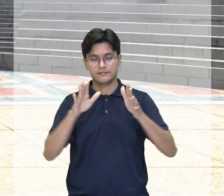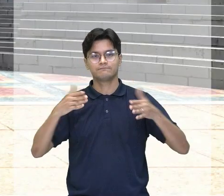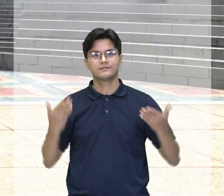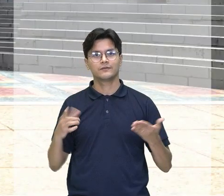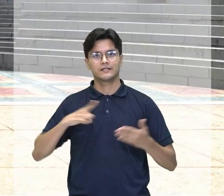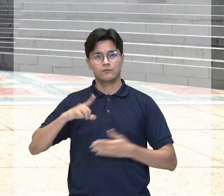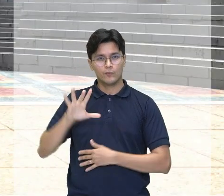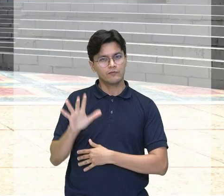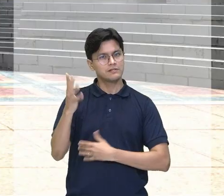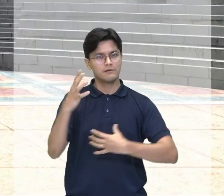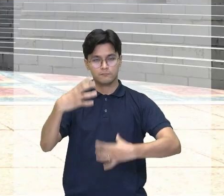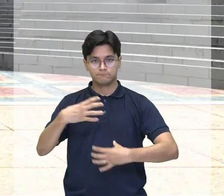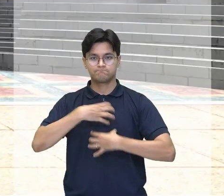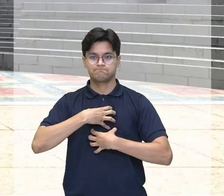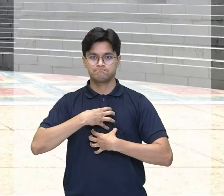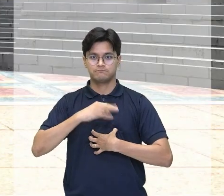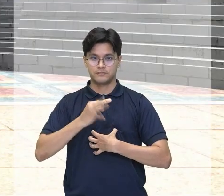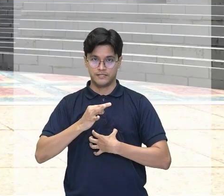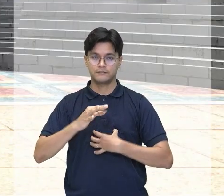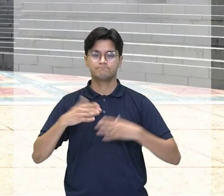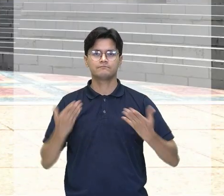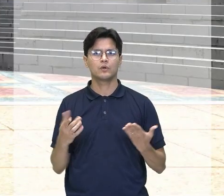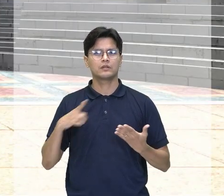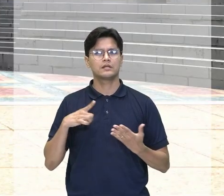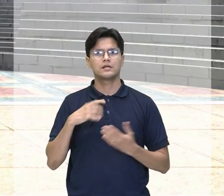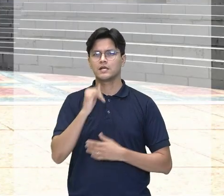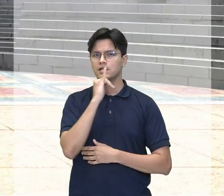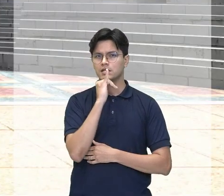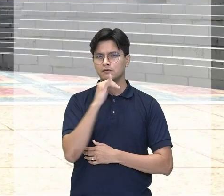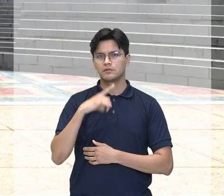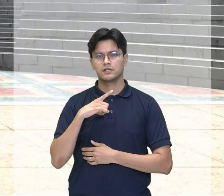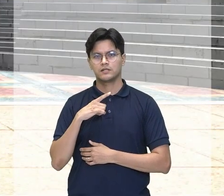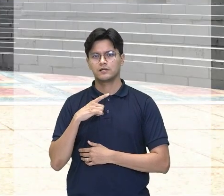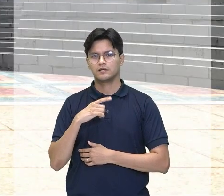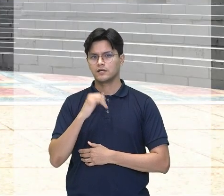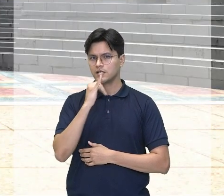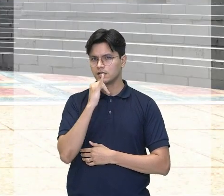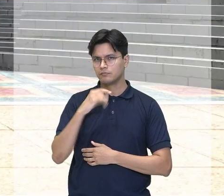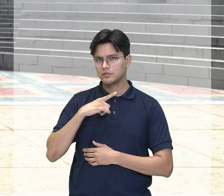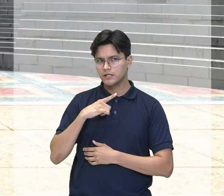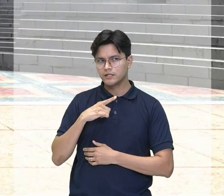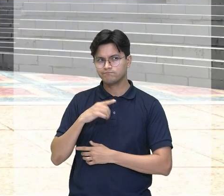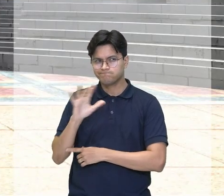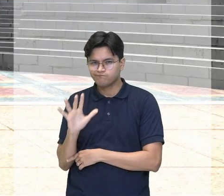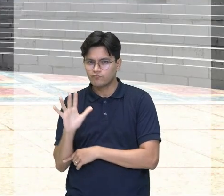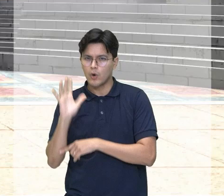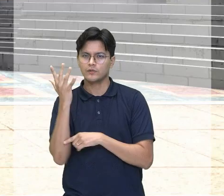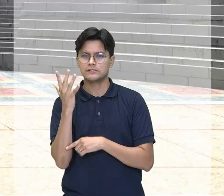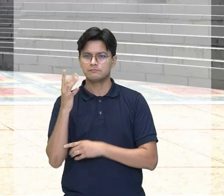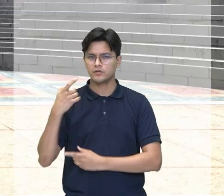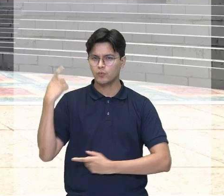Elementos que vão se opor ali, a gente vai ter um certo desconforto,